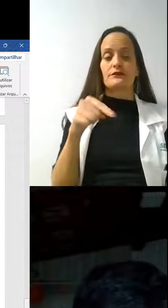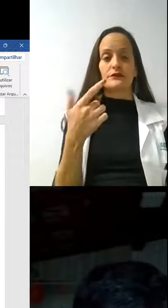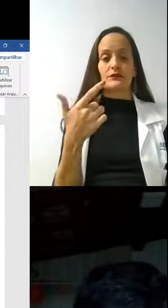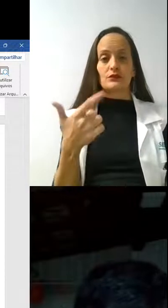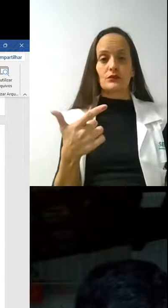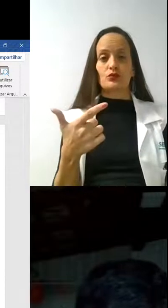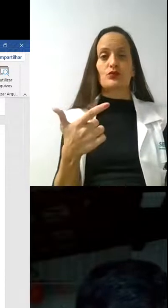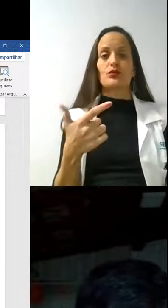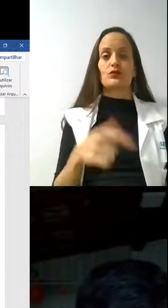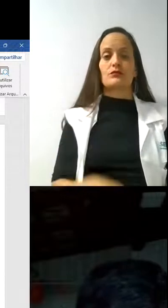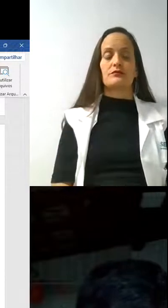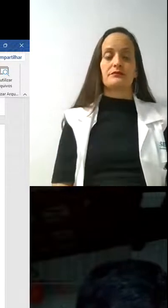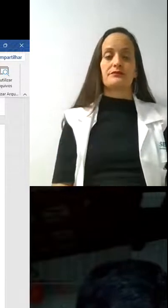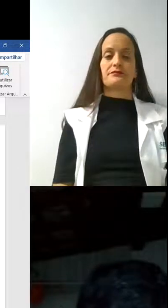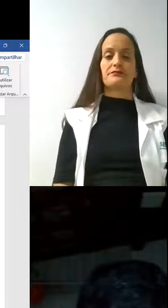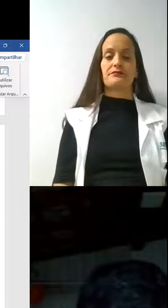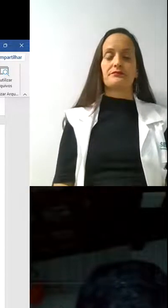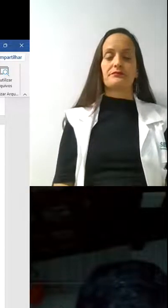ser